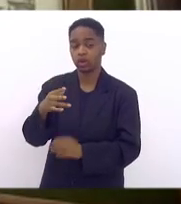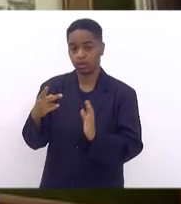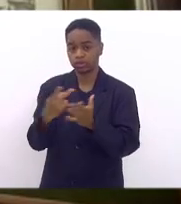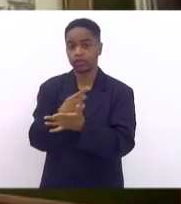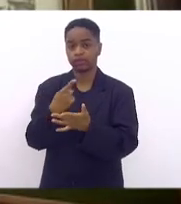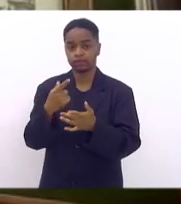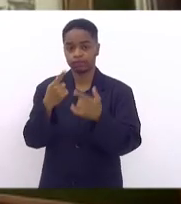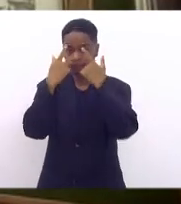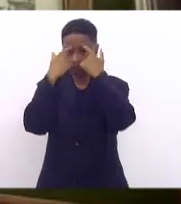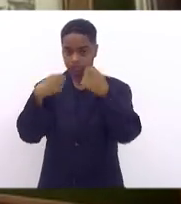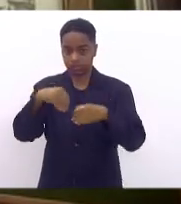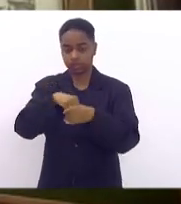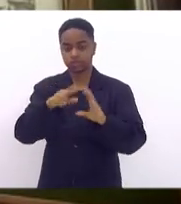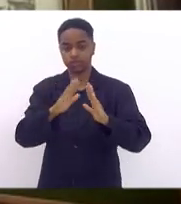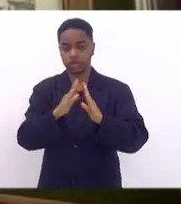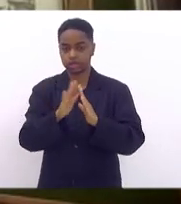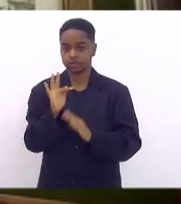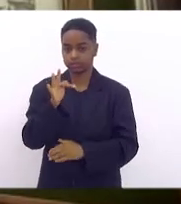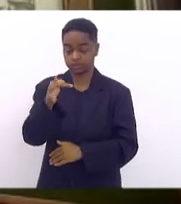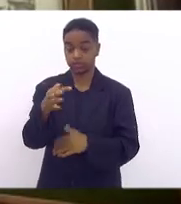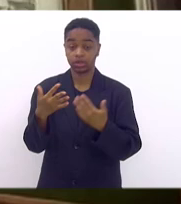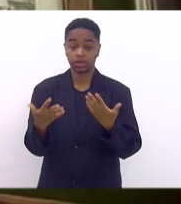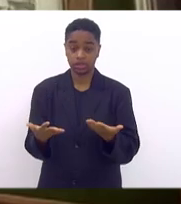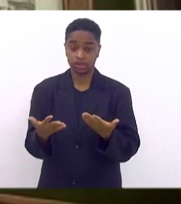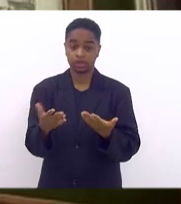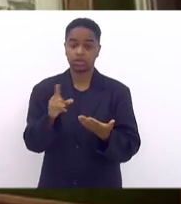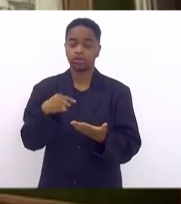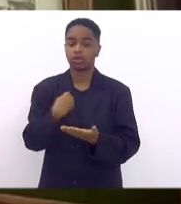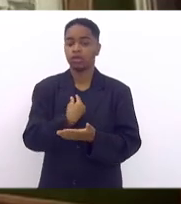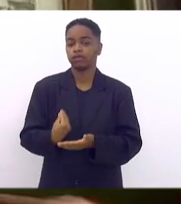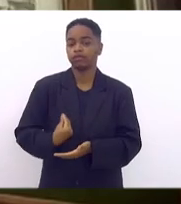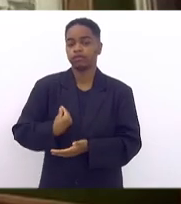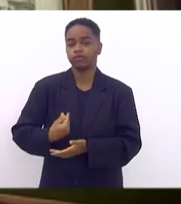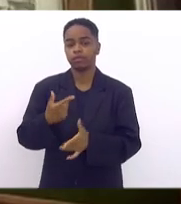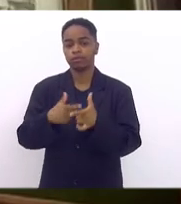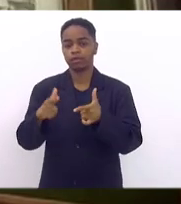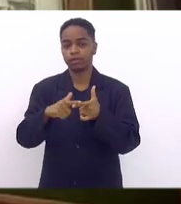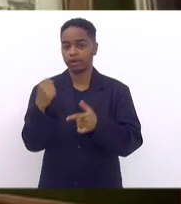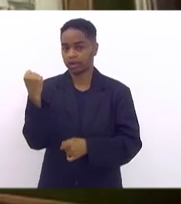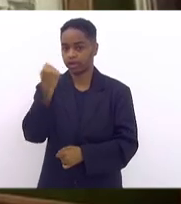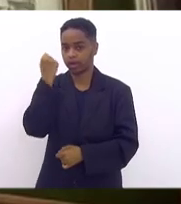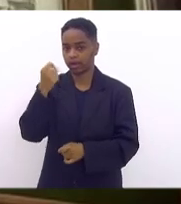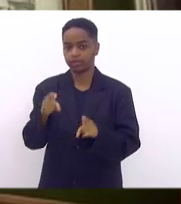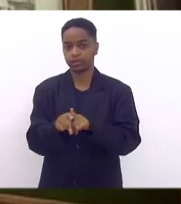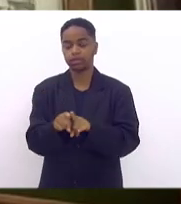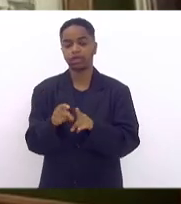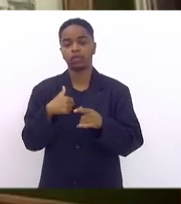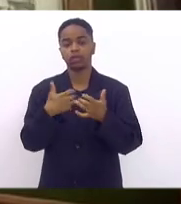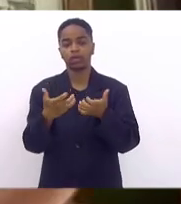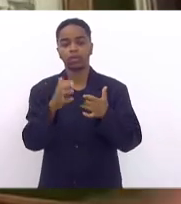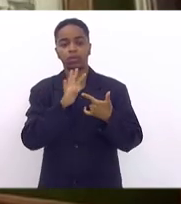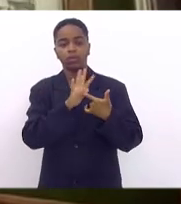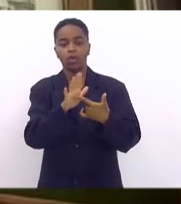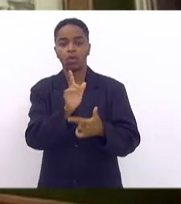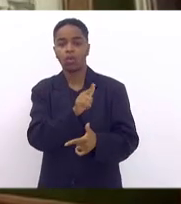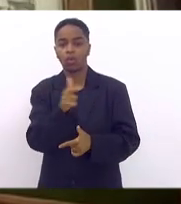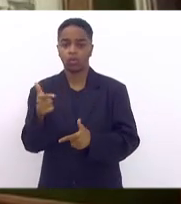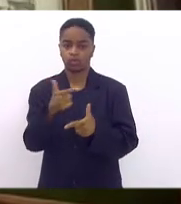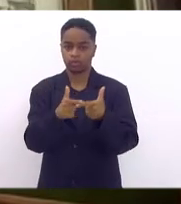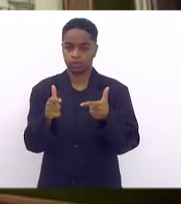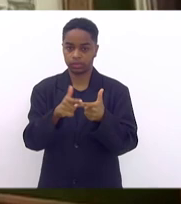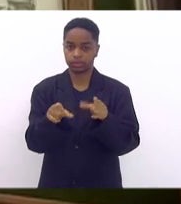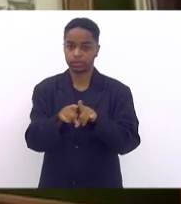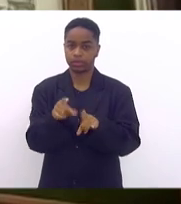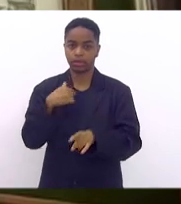frente. Então, nós estamos vivendo um problema muito sério. Uma outra questão que eu gostaria de trazer aqui, e eu acho muito importante, a deputada